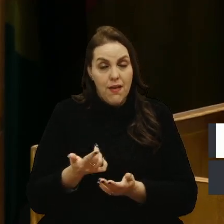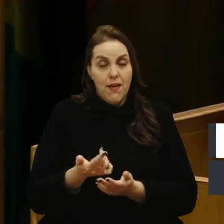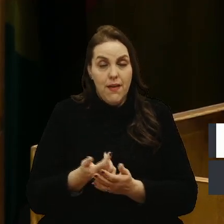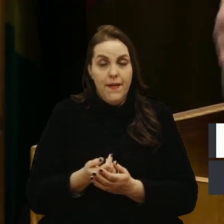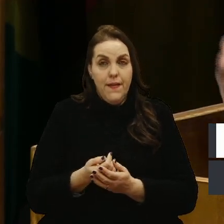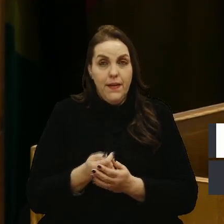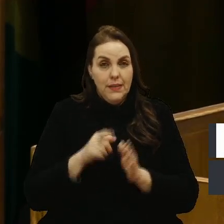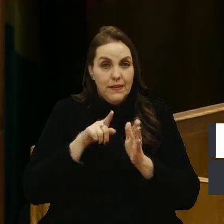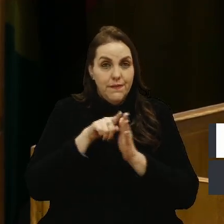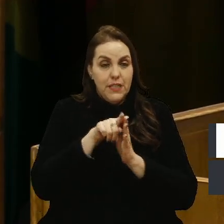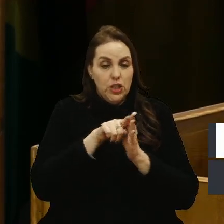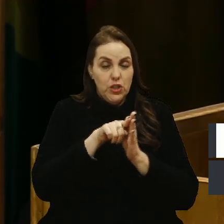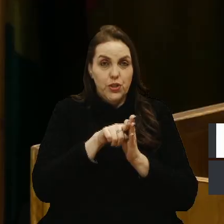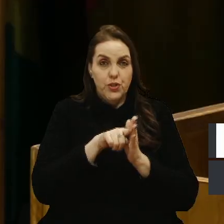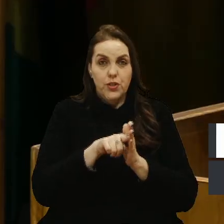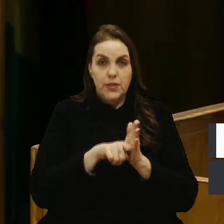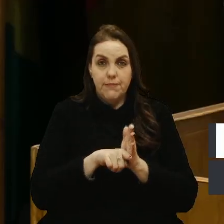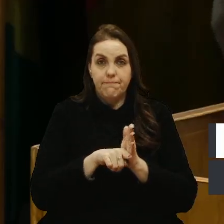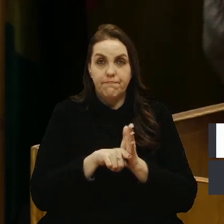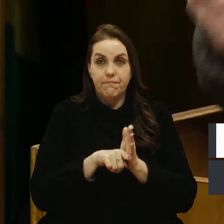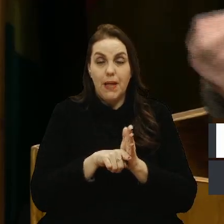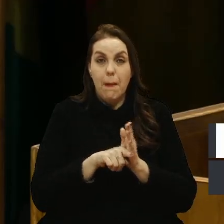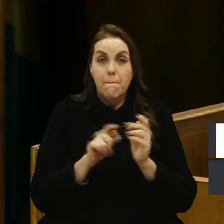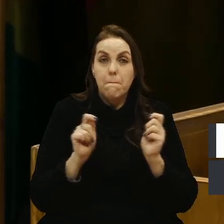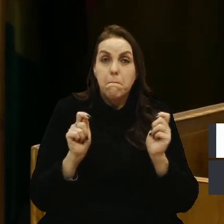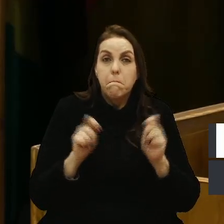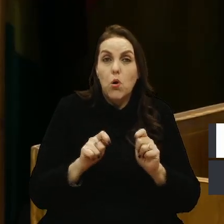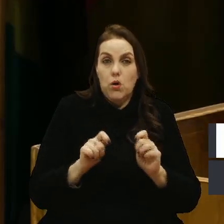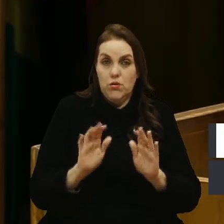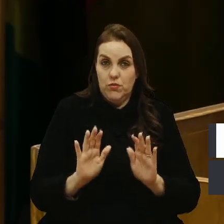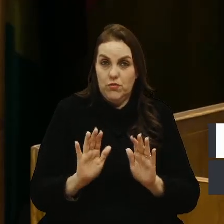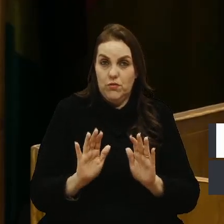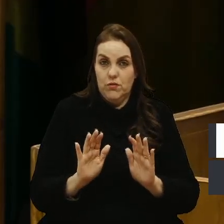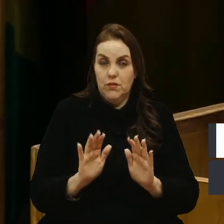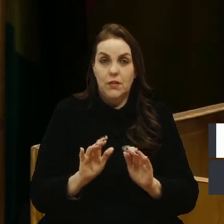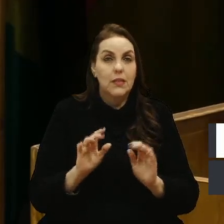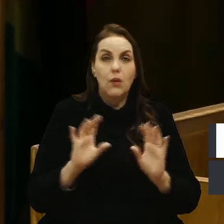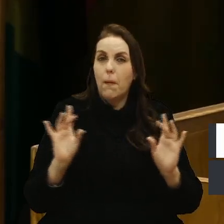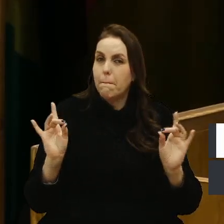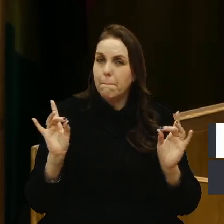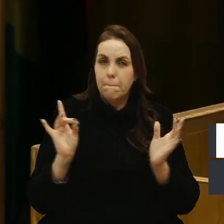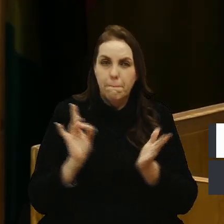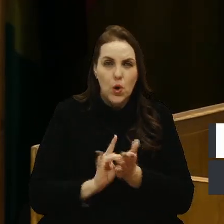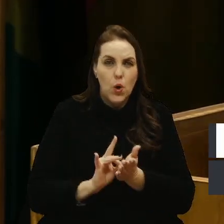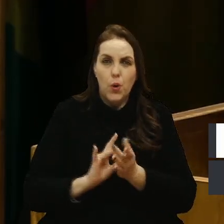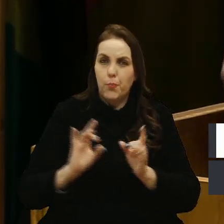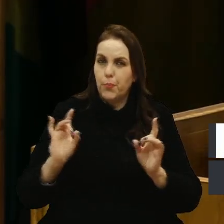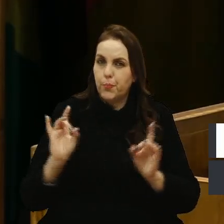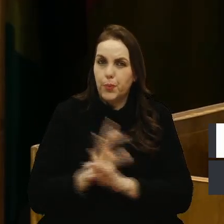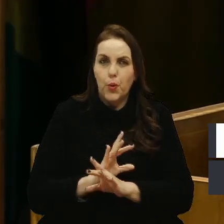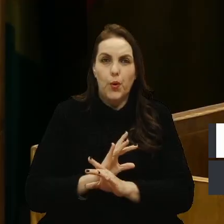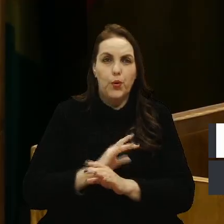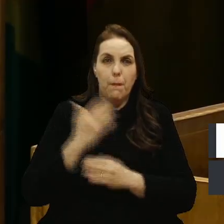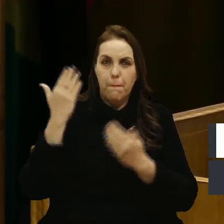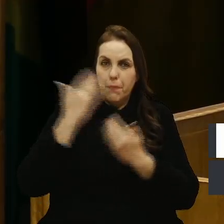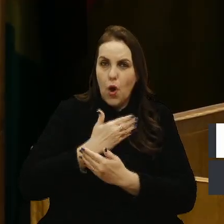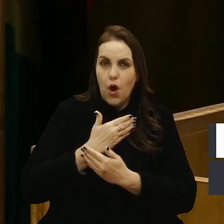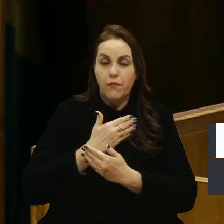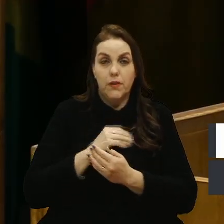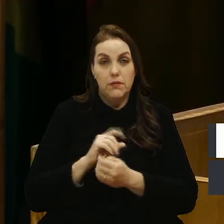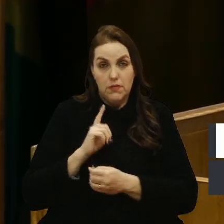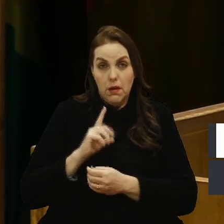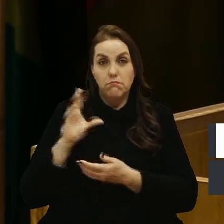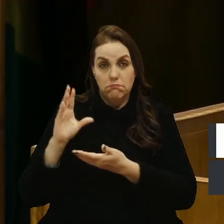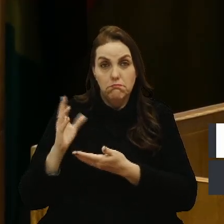em investigação são possíveis. Nada comprovado, as provas foram